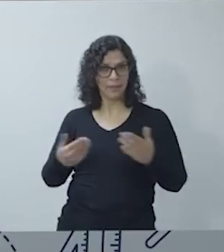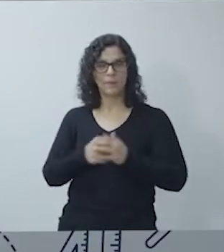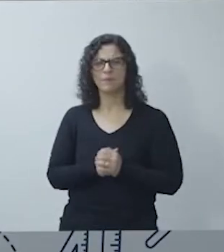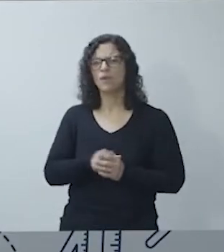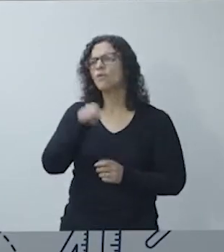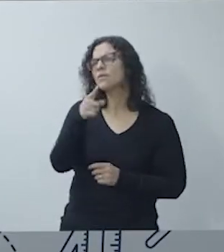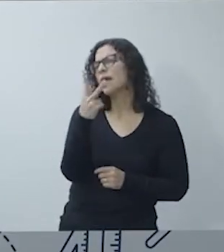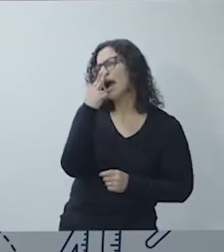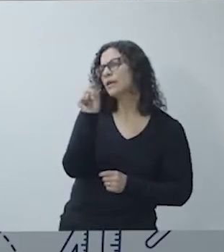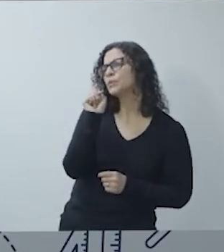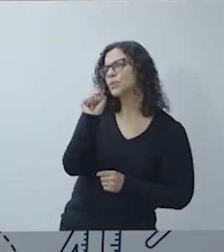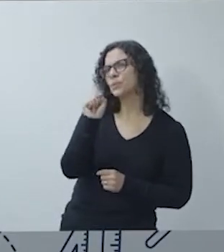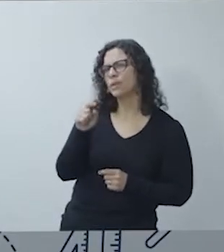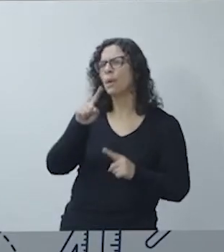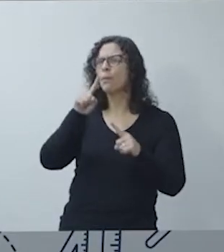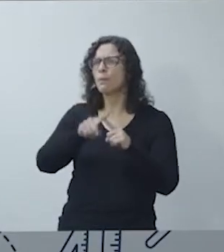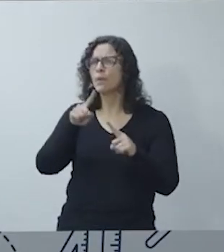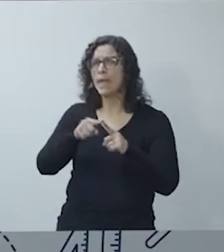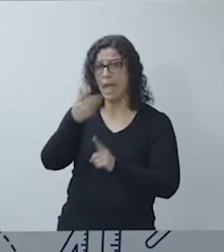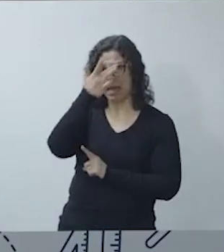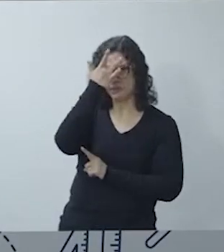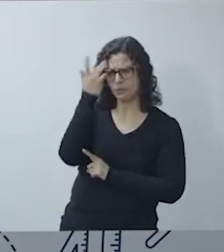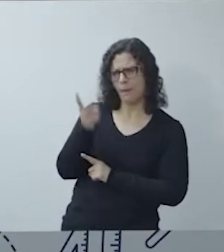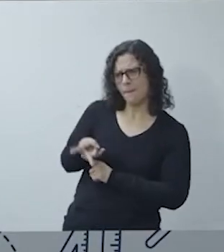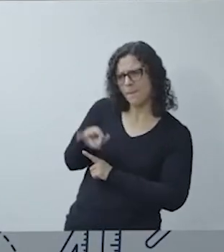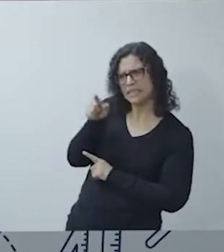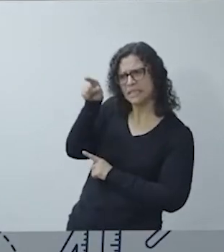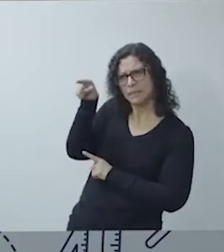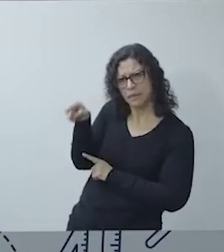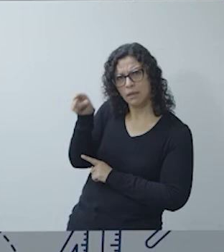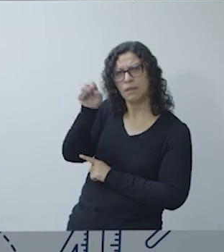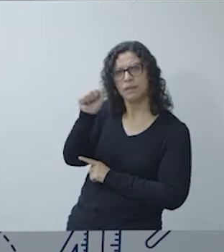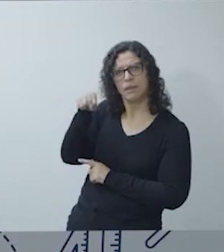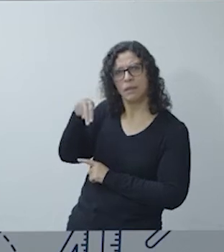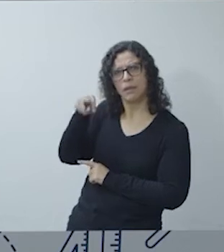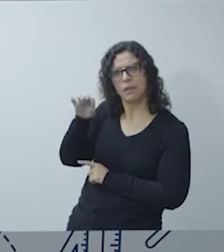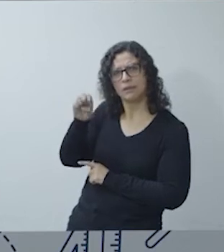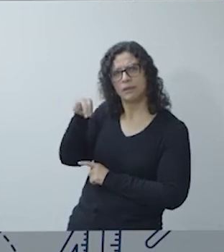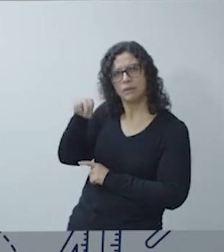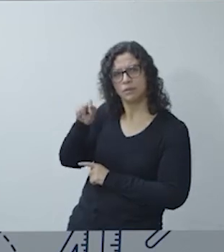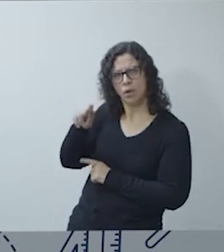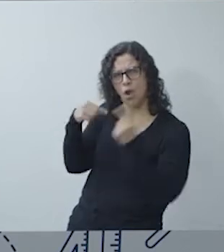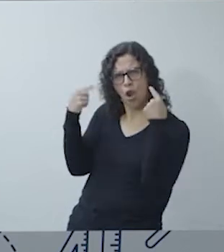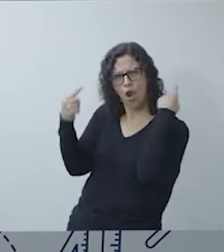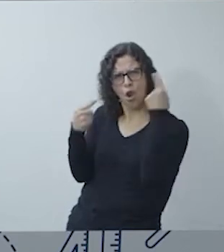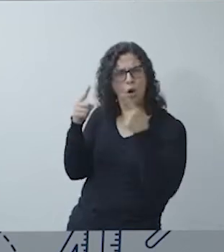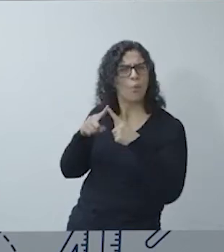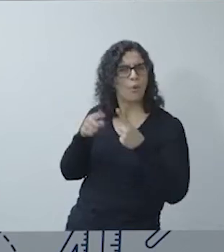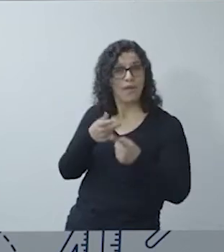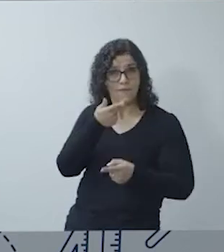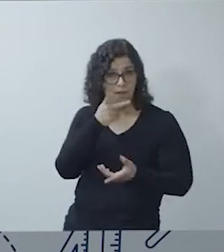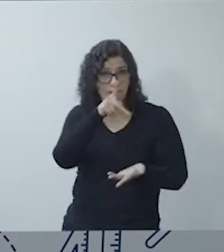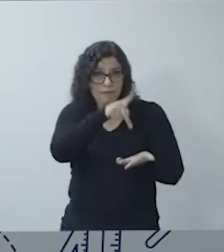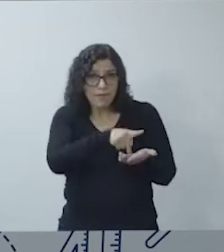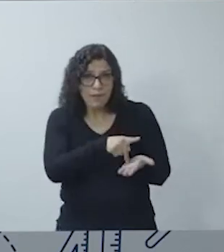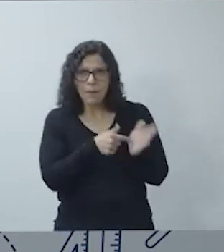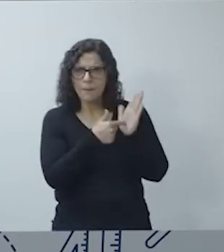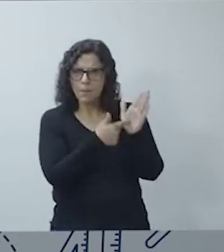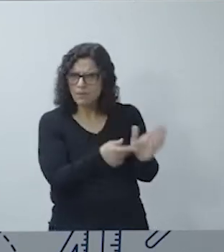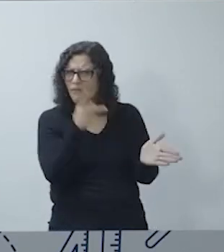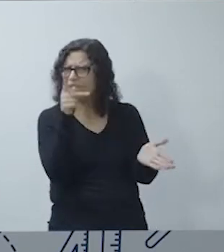Então, o que você acha? Por que será que o Antenor era visto como doido? Será que ele era visto como doido porque ele falava a